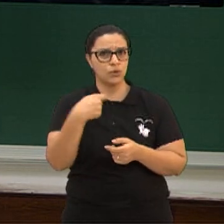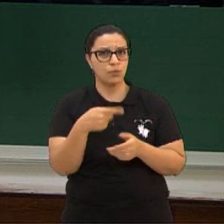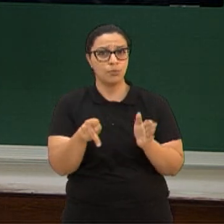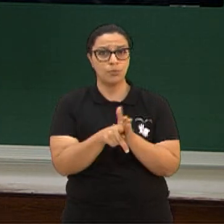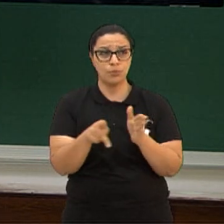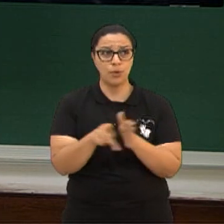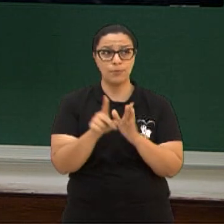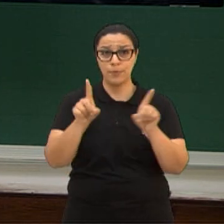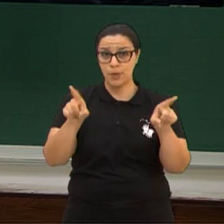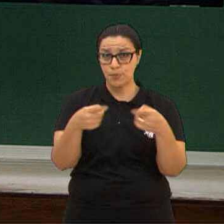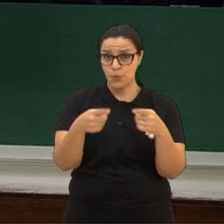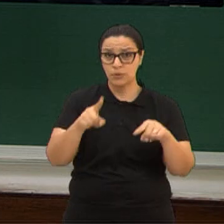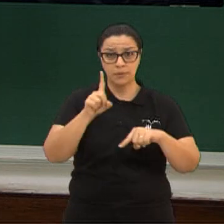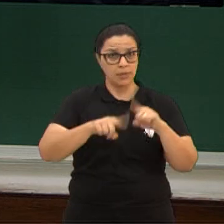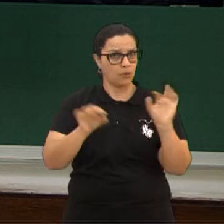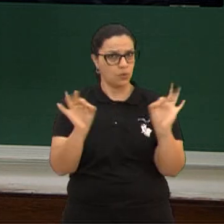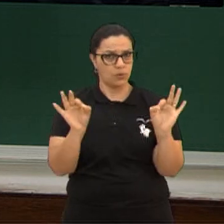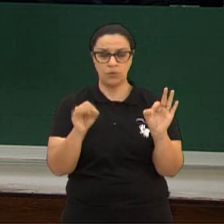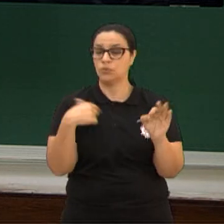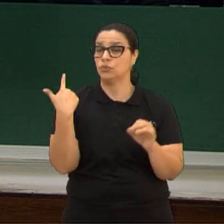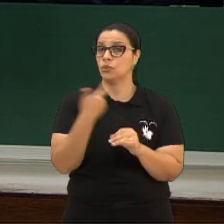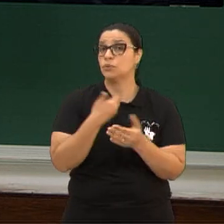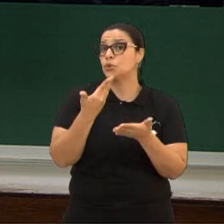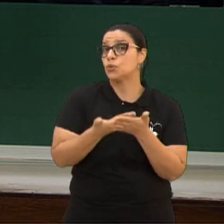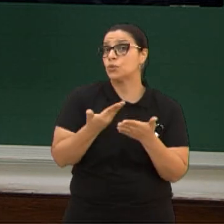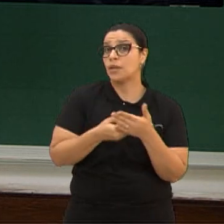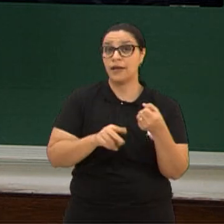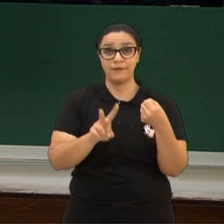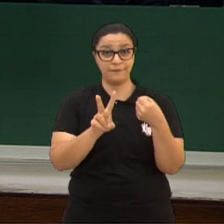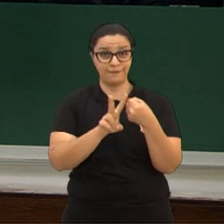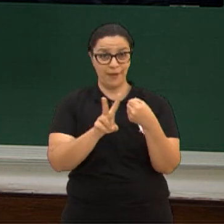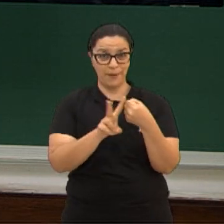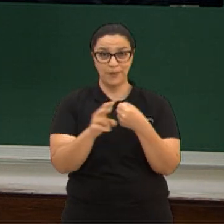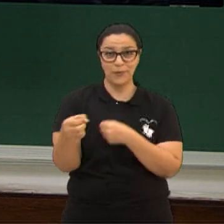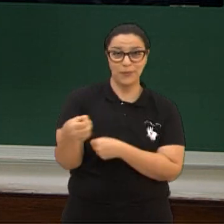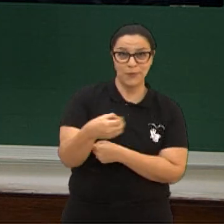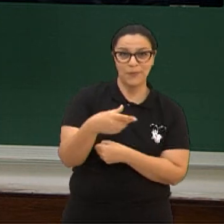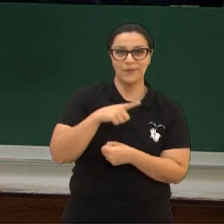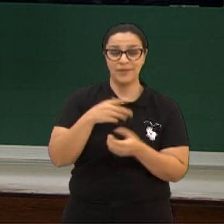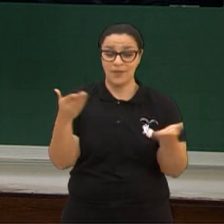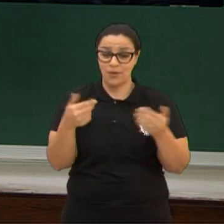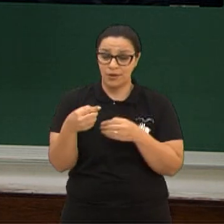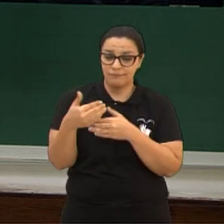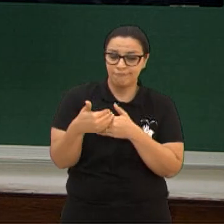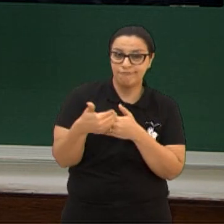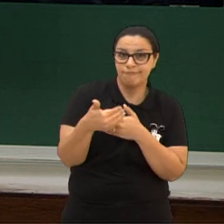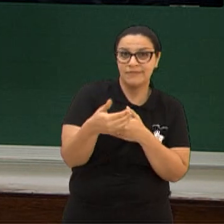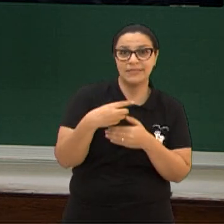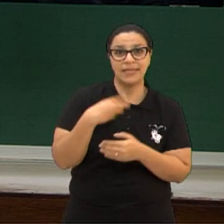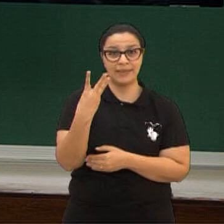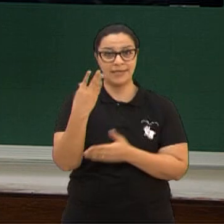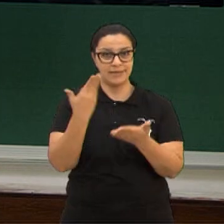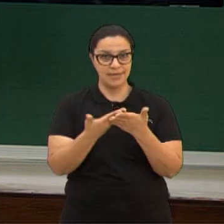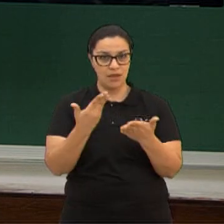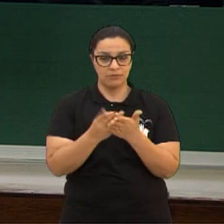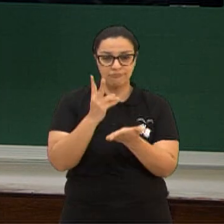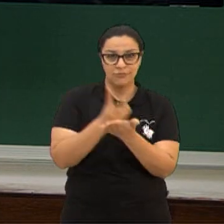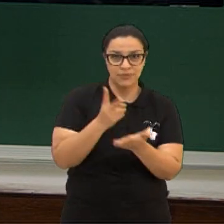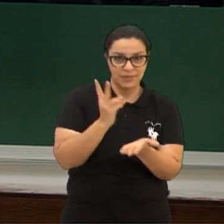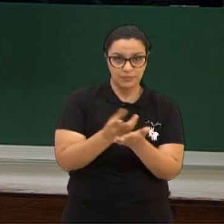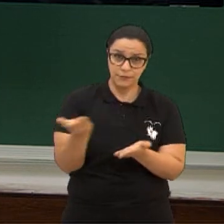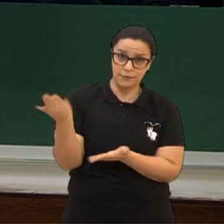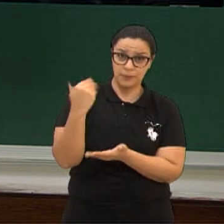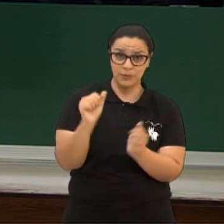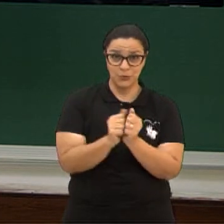com musical instruments, ok? Mas um conteúdo novo que vai ter uma sequência aí de 3 aulinhas. Vamos